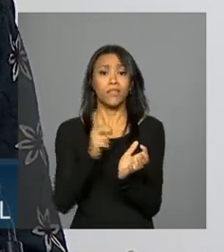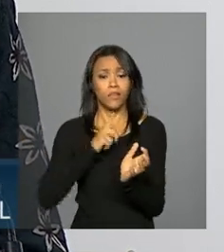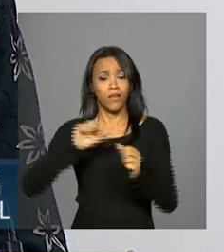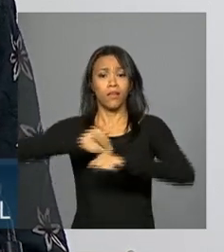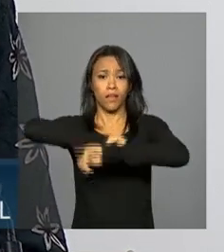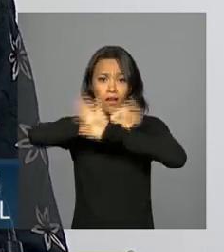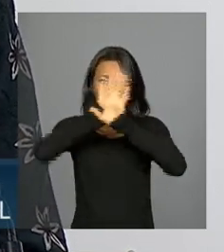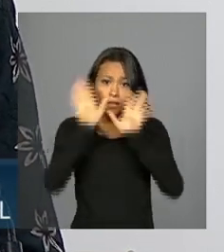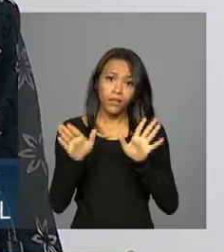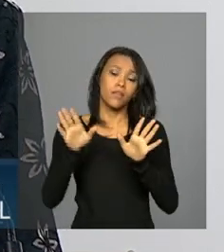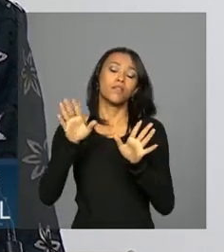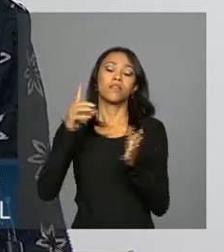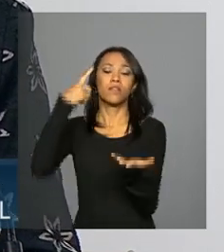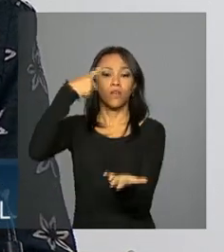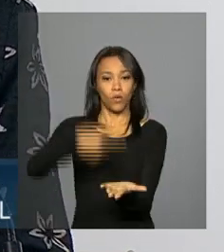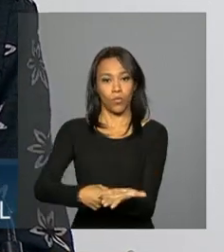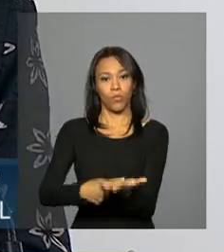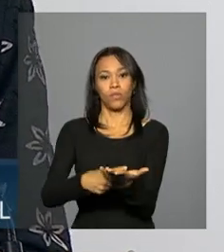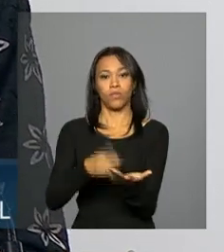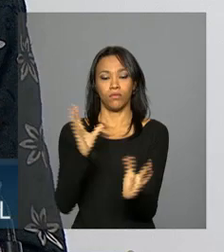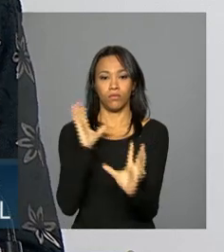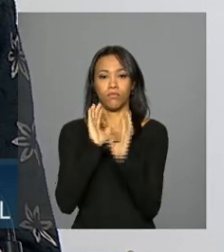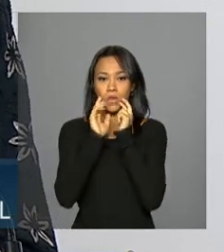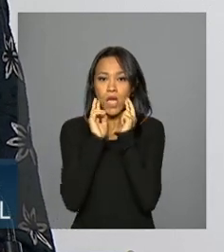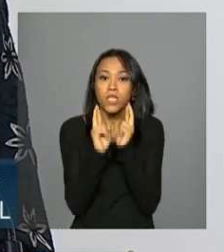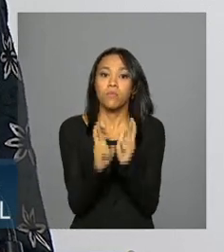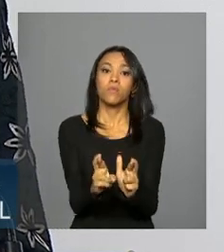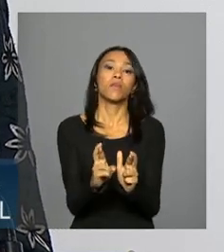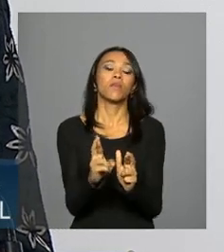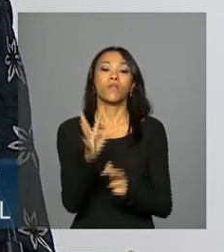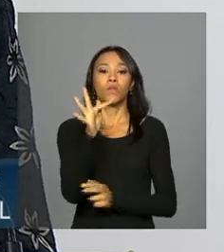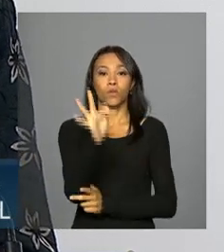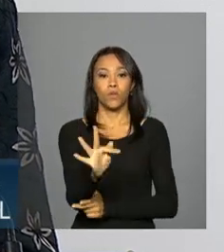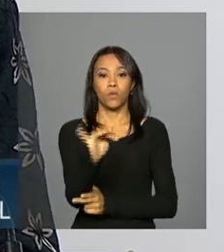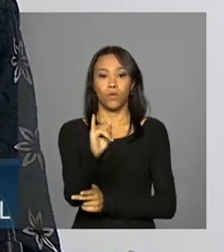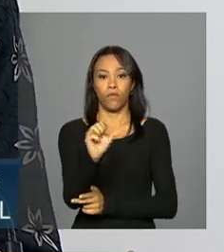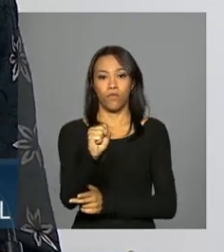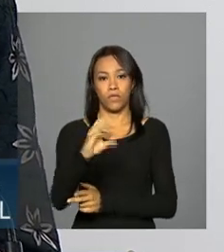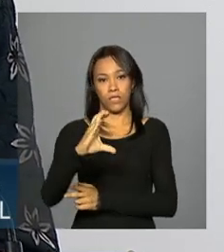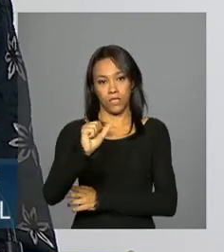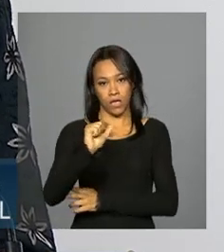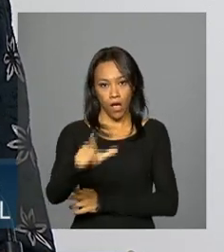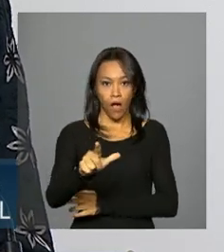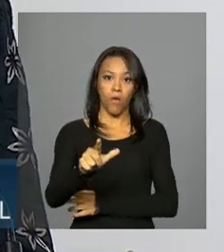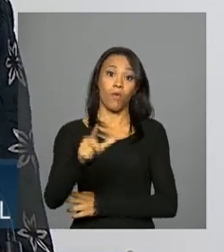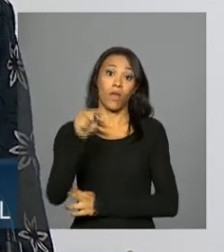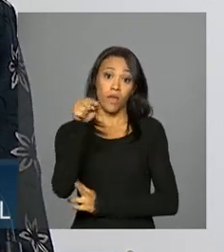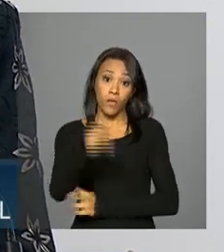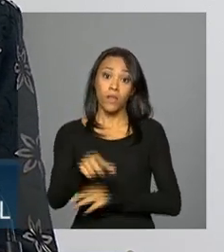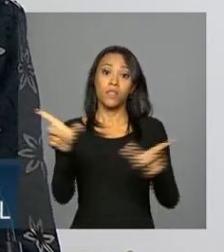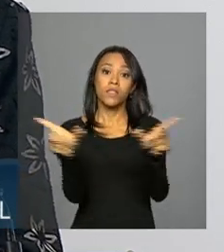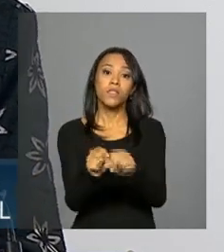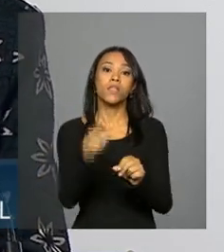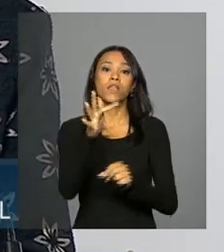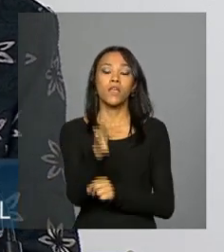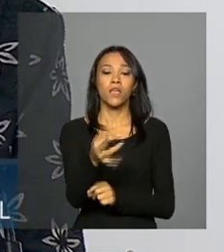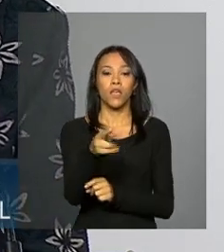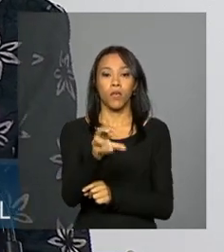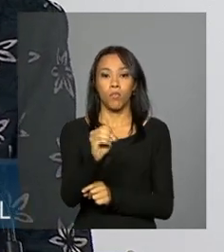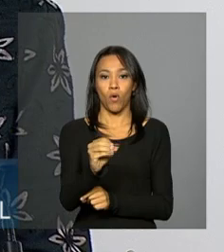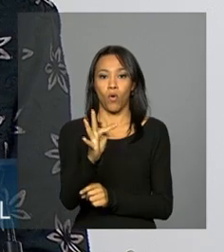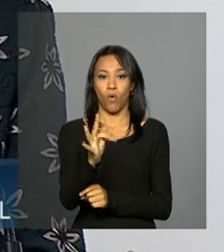de responsabilidade fiscal. Foi instituído com o Profute uma verdadeira lei